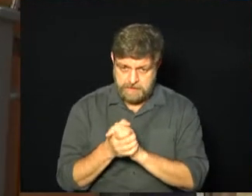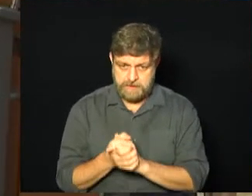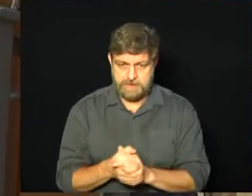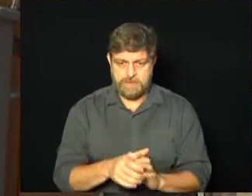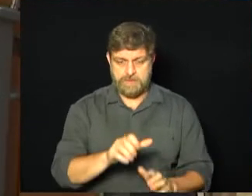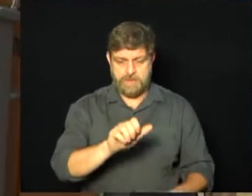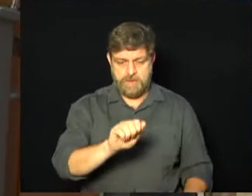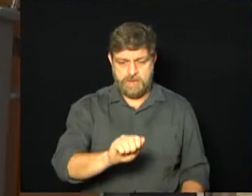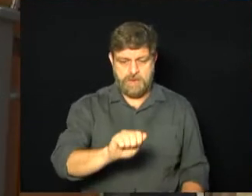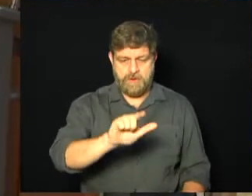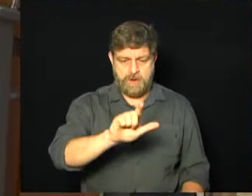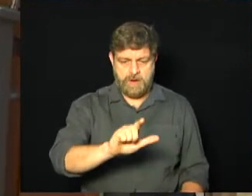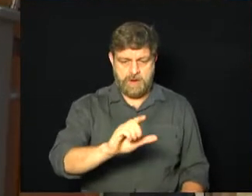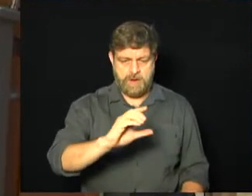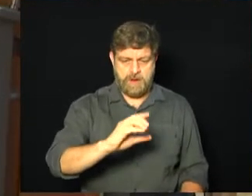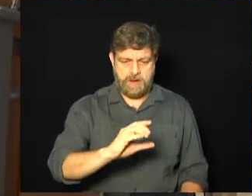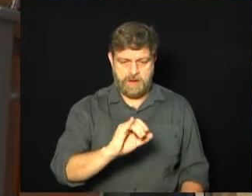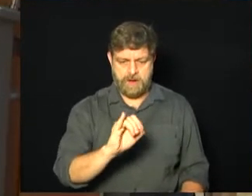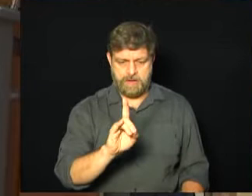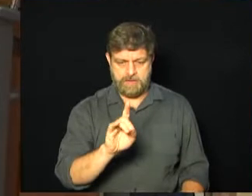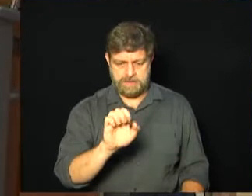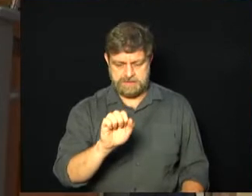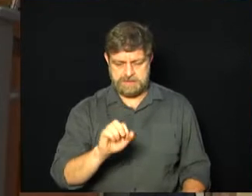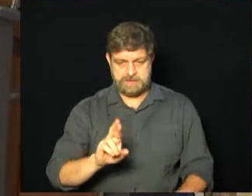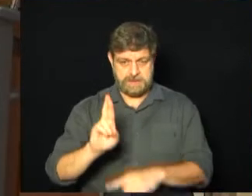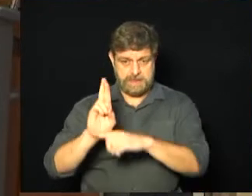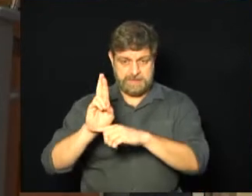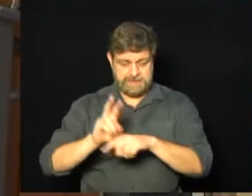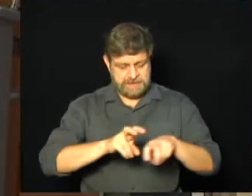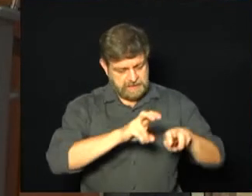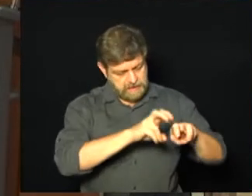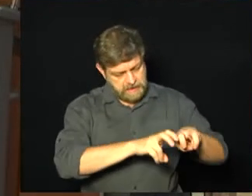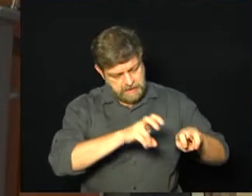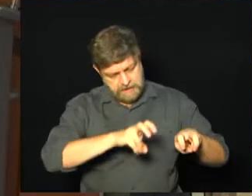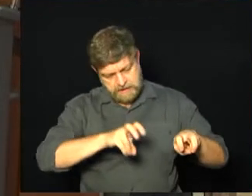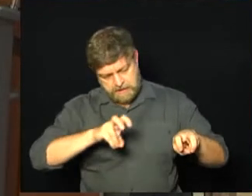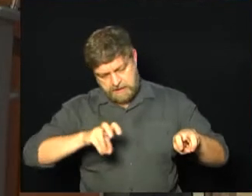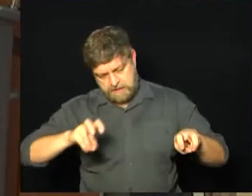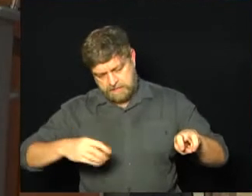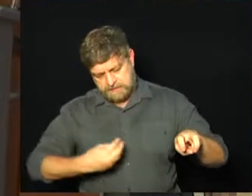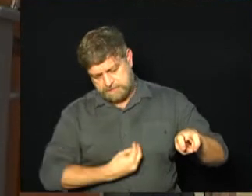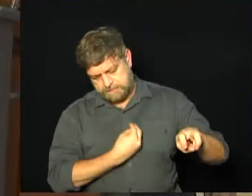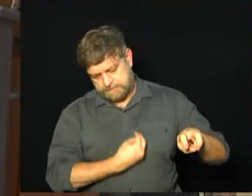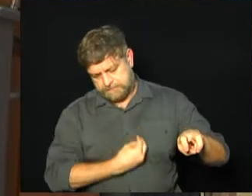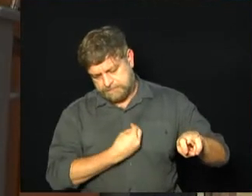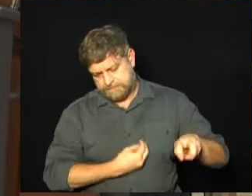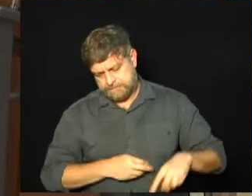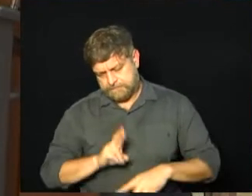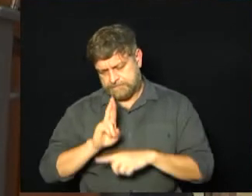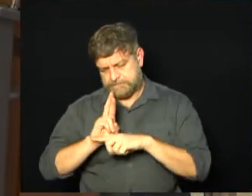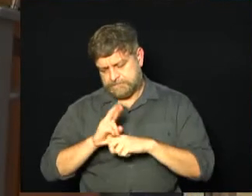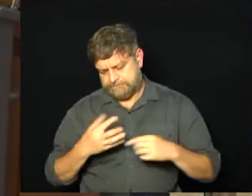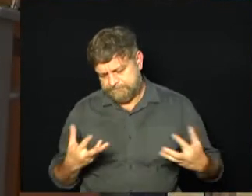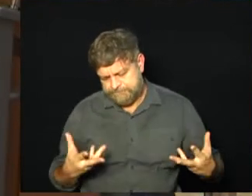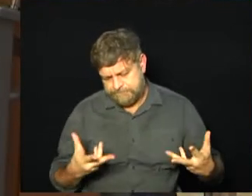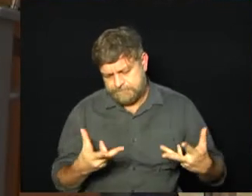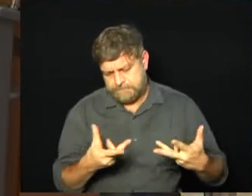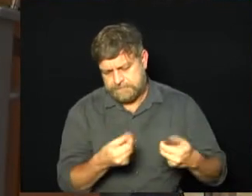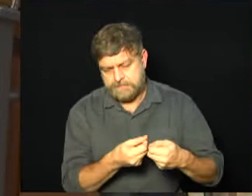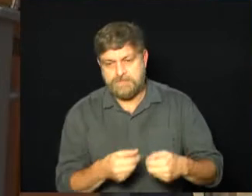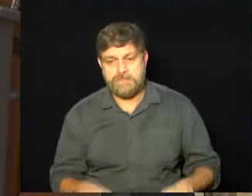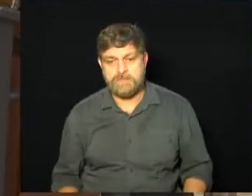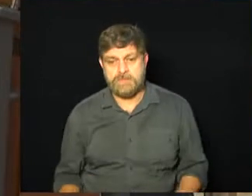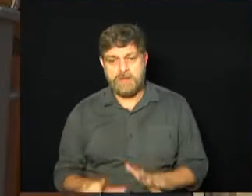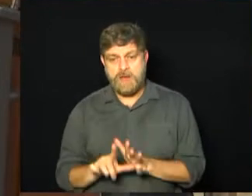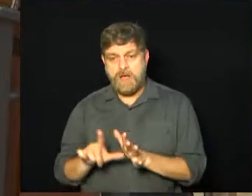Alcides Acosta, em nome dele, saudar toda a mesa aqui presente, muito representativa. E antes de fazer